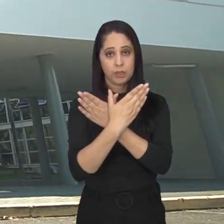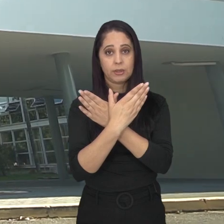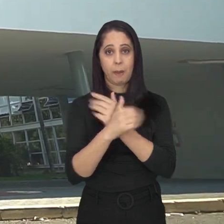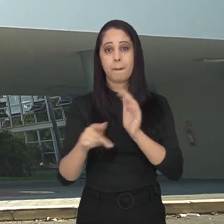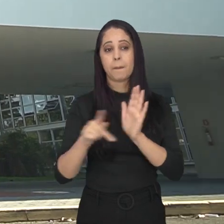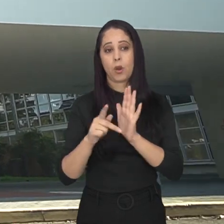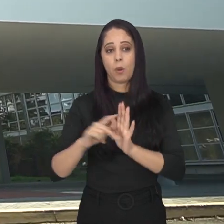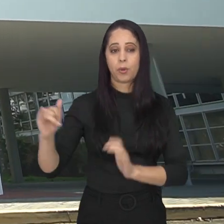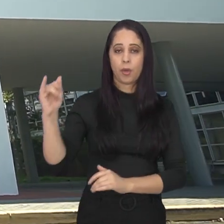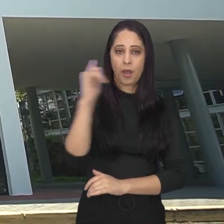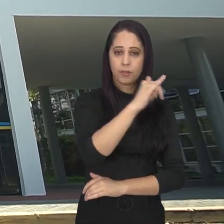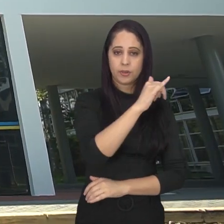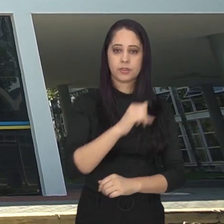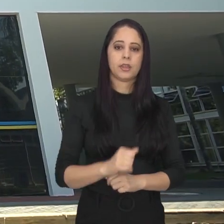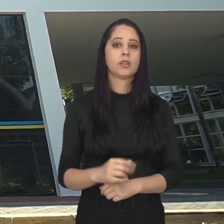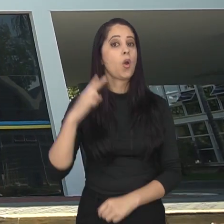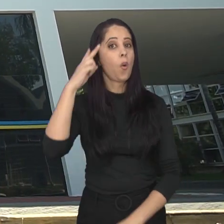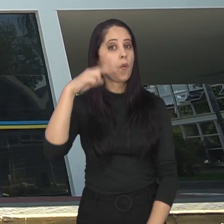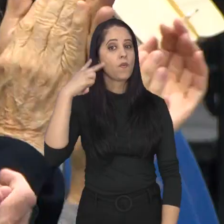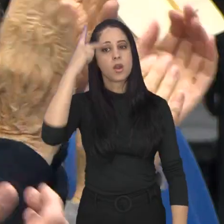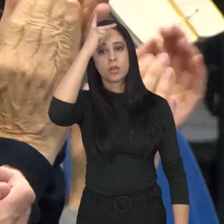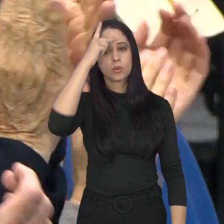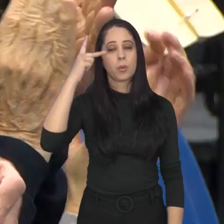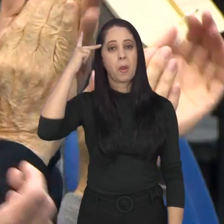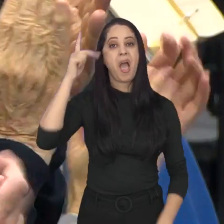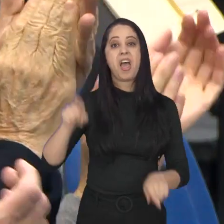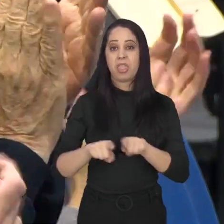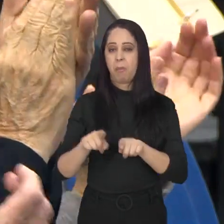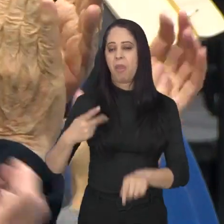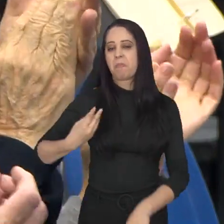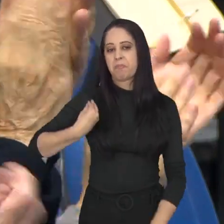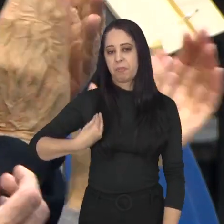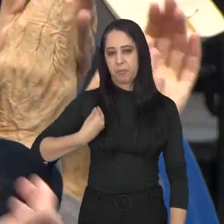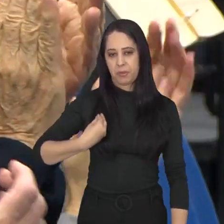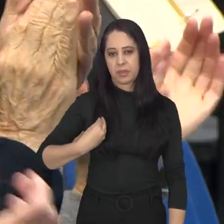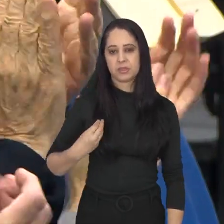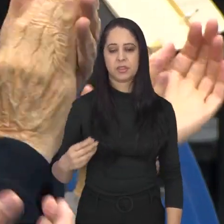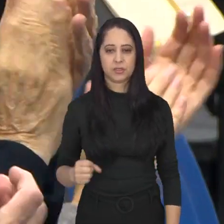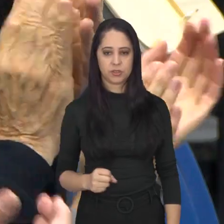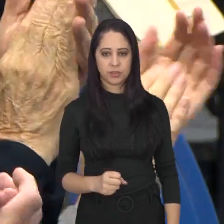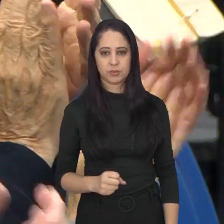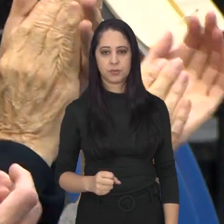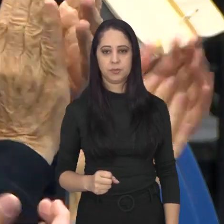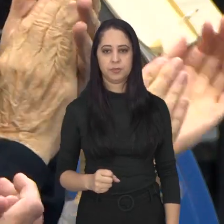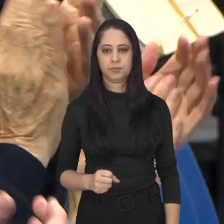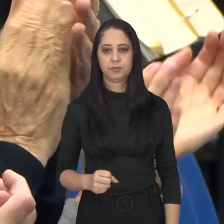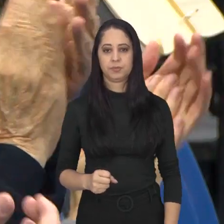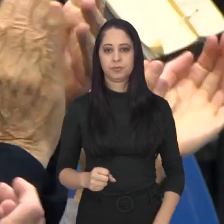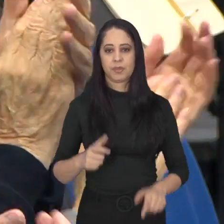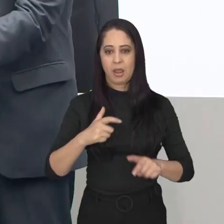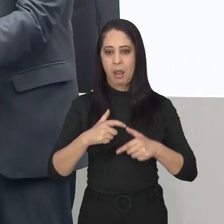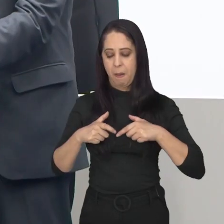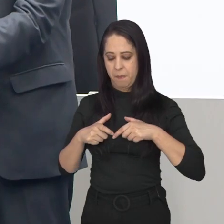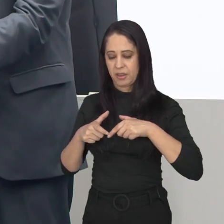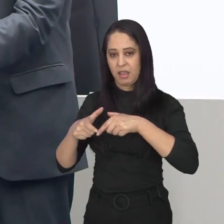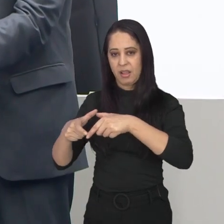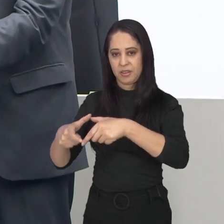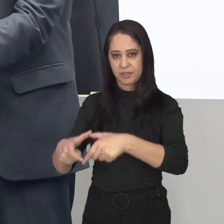mais importante, o legado que vocês construíram. Então, eu termino por